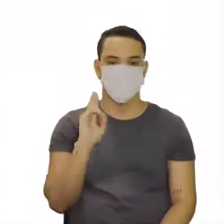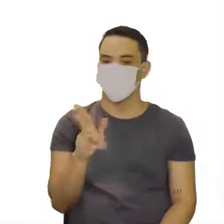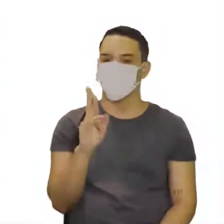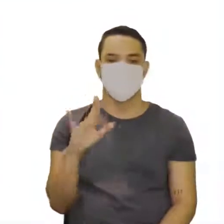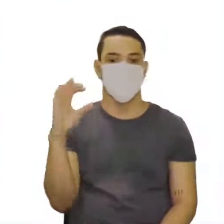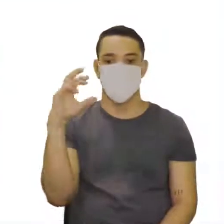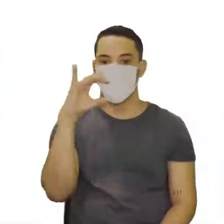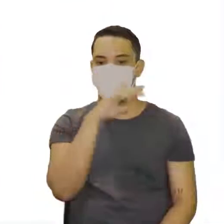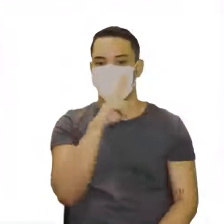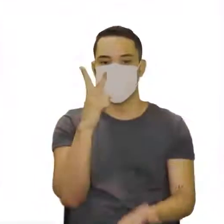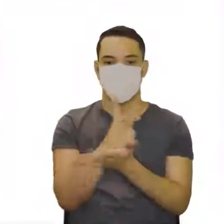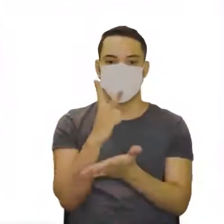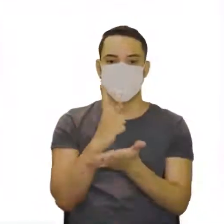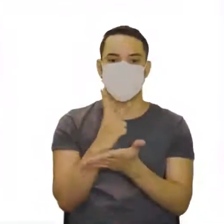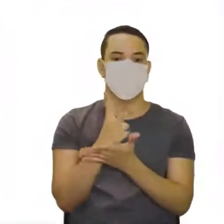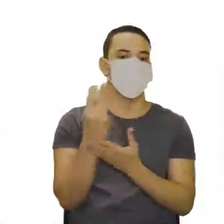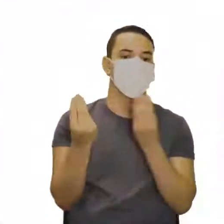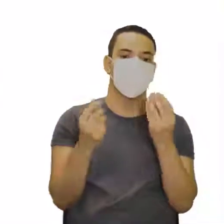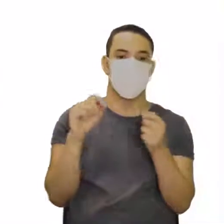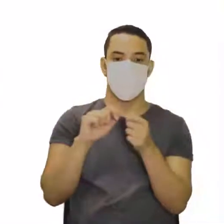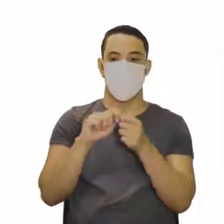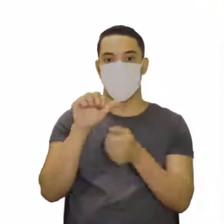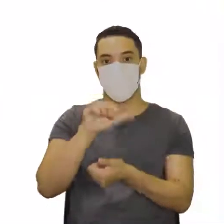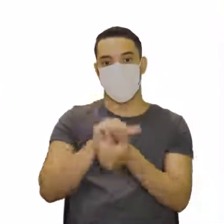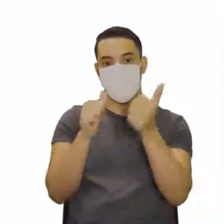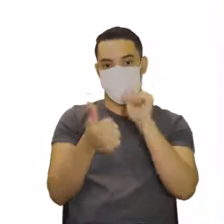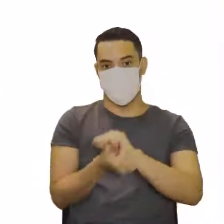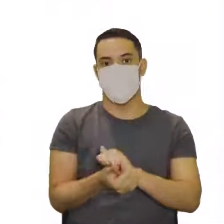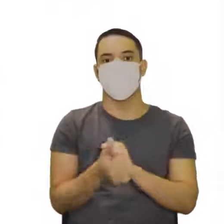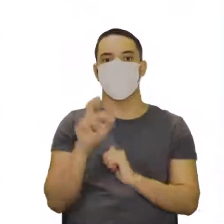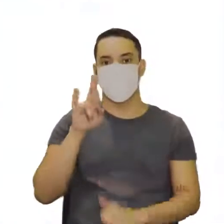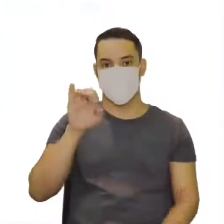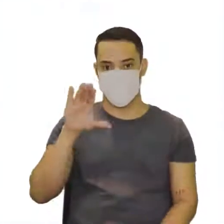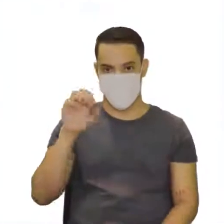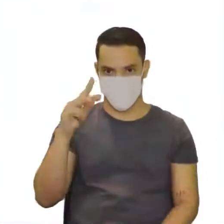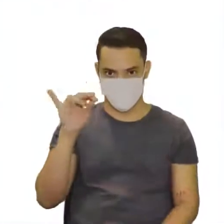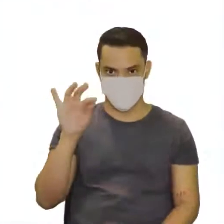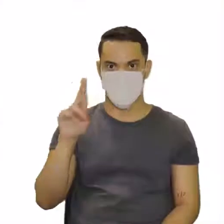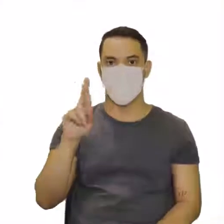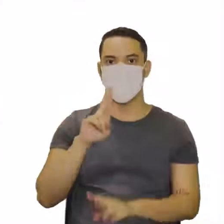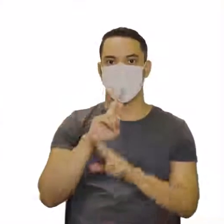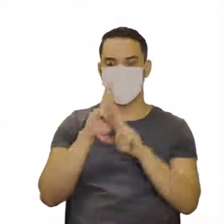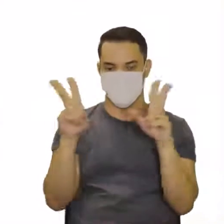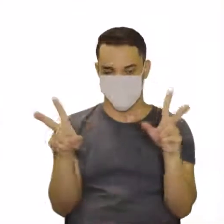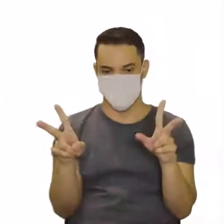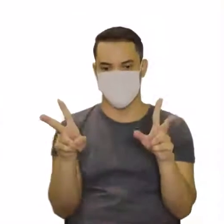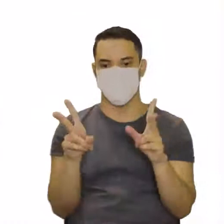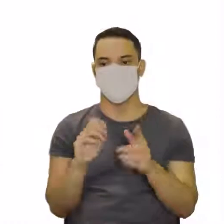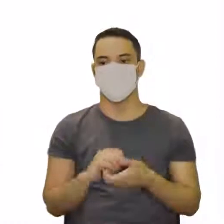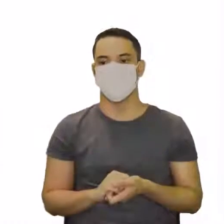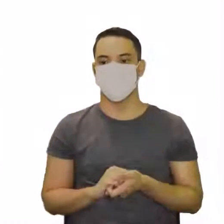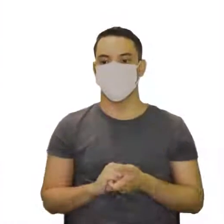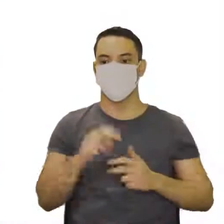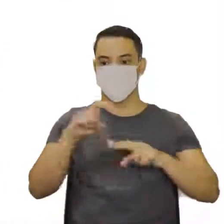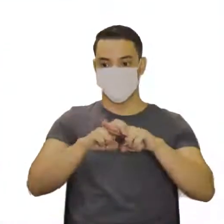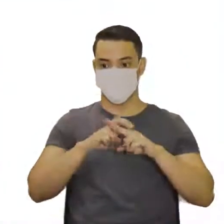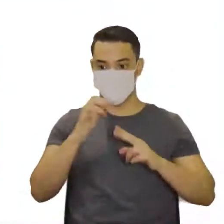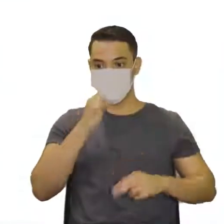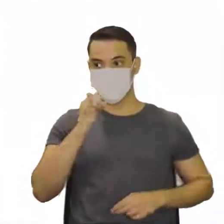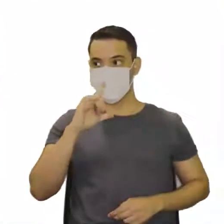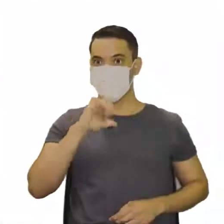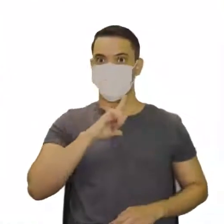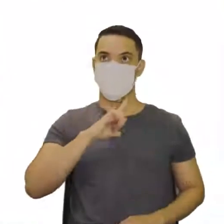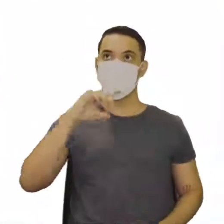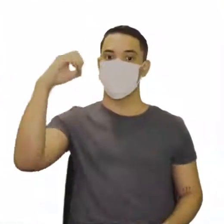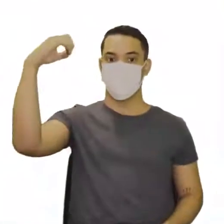é sempre uma fração de energia transformada por um receptor, ok? Então, nesse caso aqui, por exemplo, a lâmpada